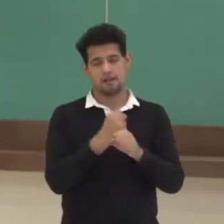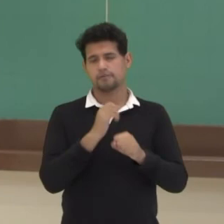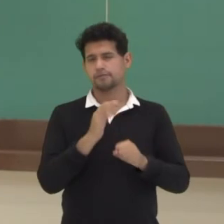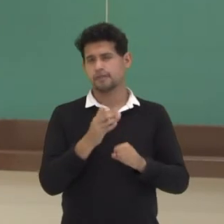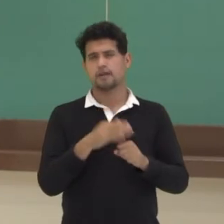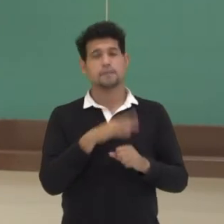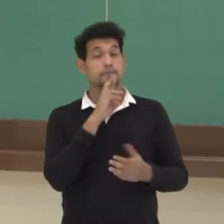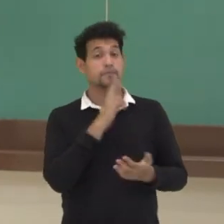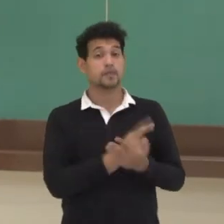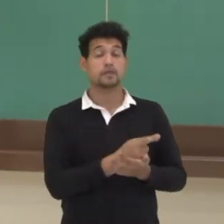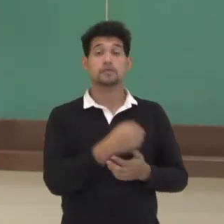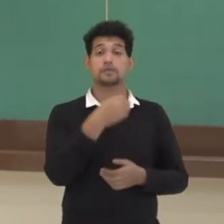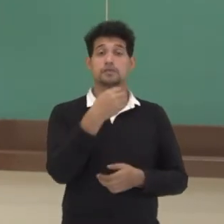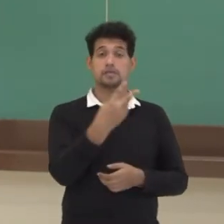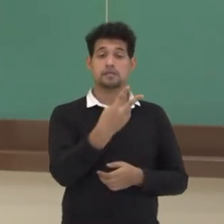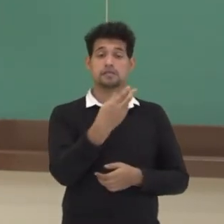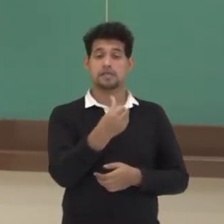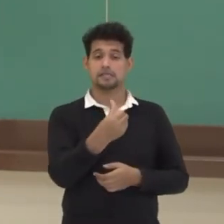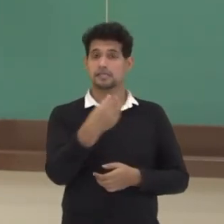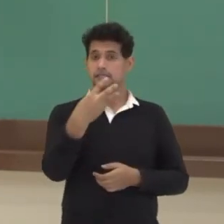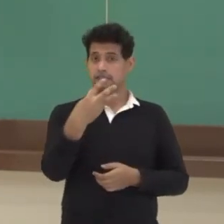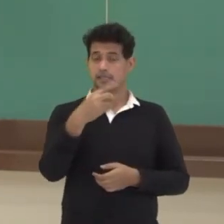em